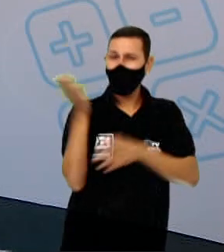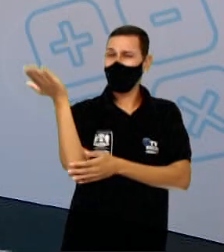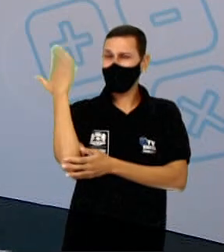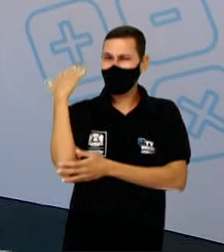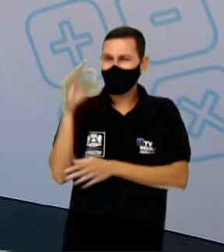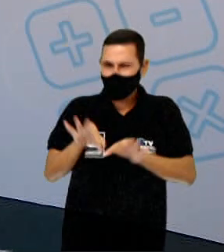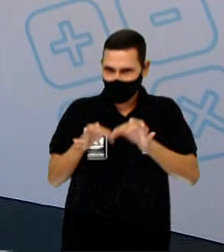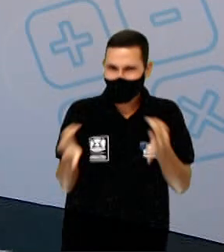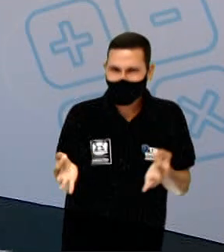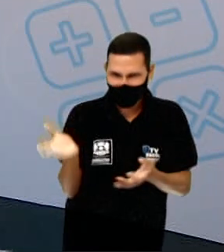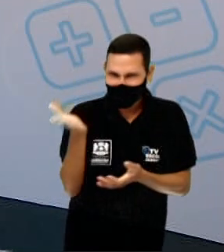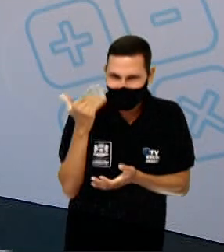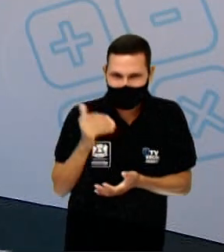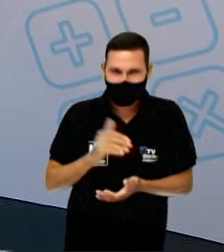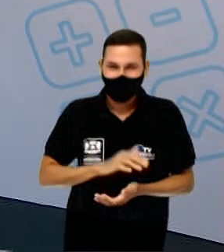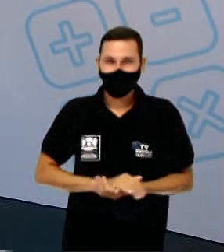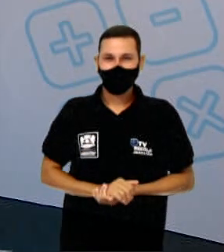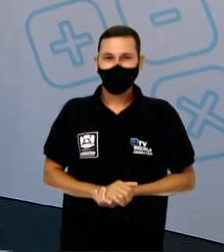lá dar uma olhadinha?